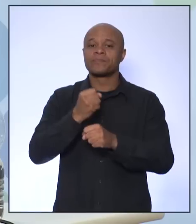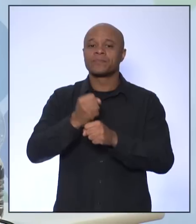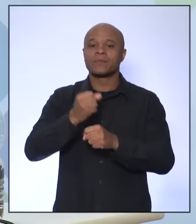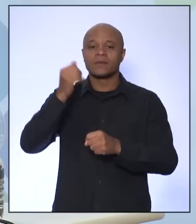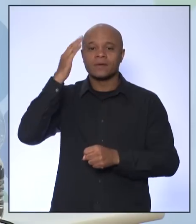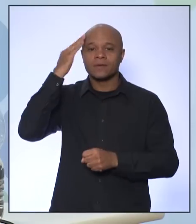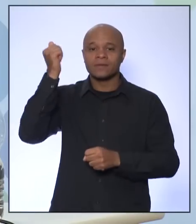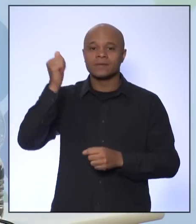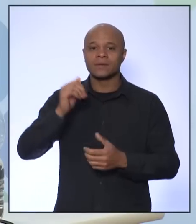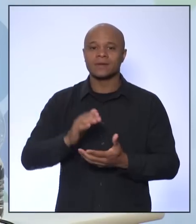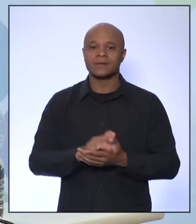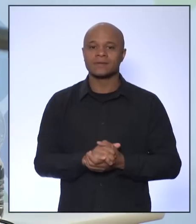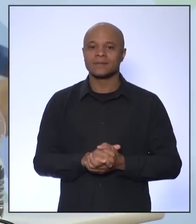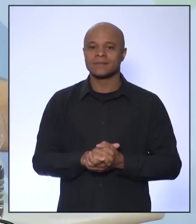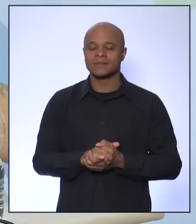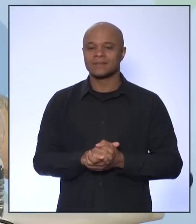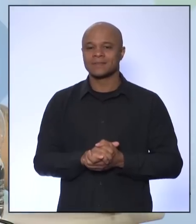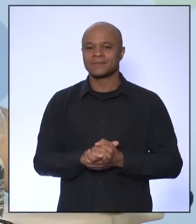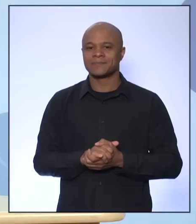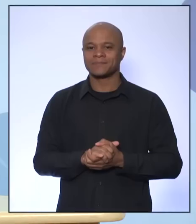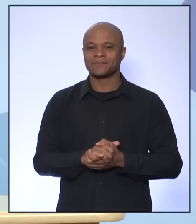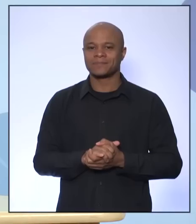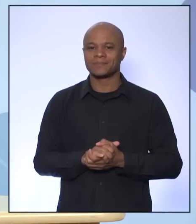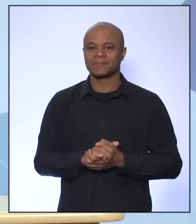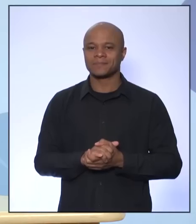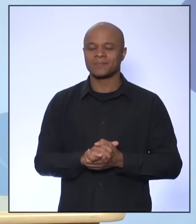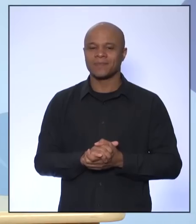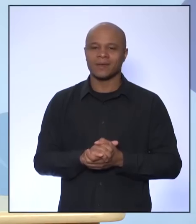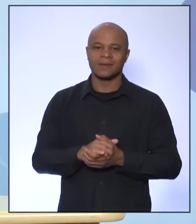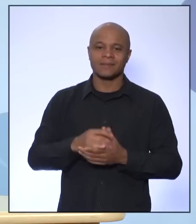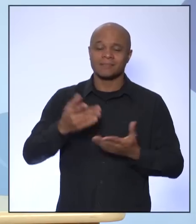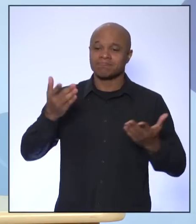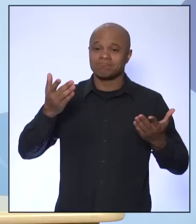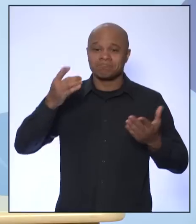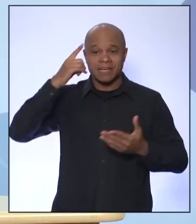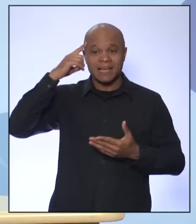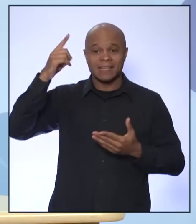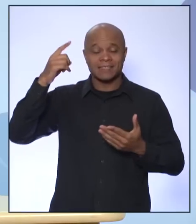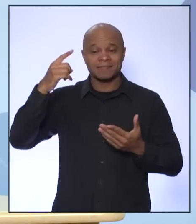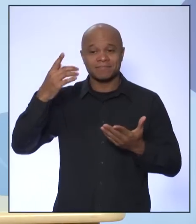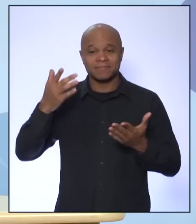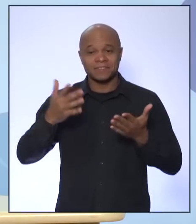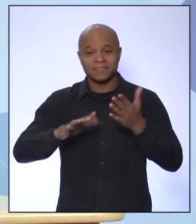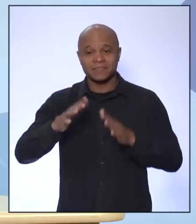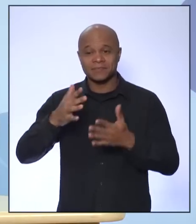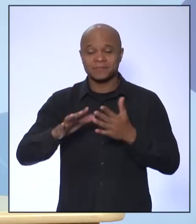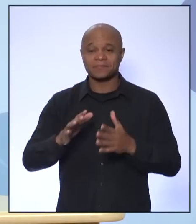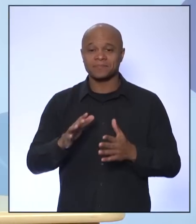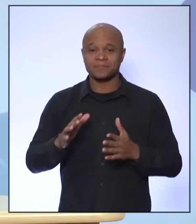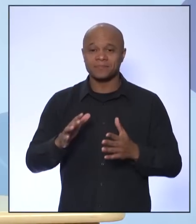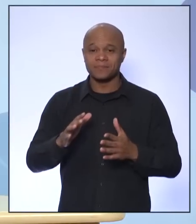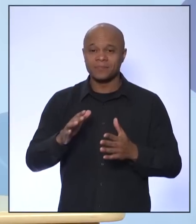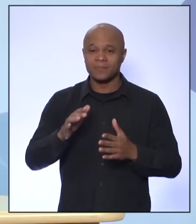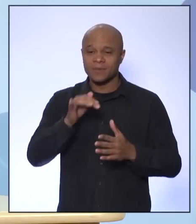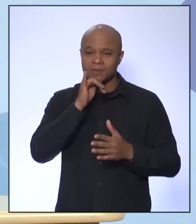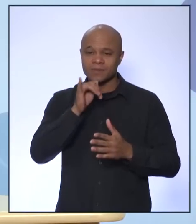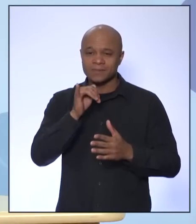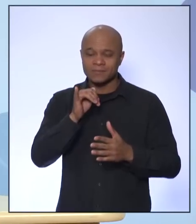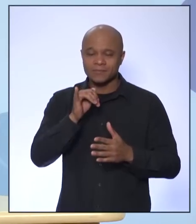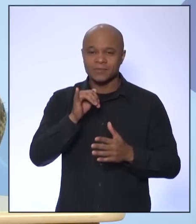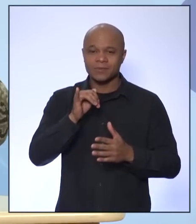isso? Difícil essa pergunta, né? A datação, geralmente, o sítio arqueológico, quanto